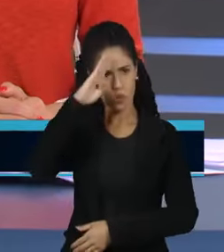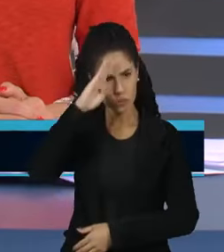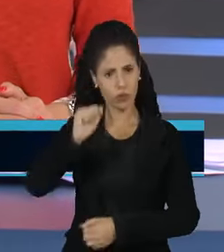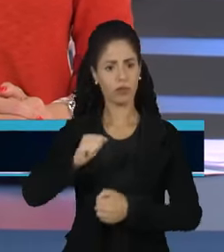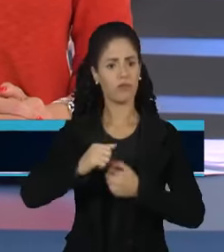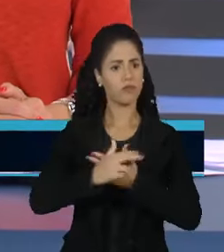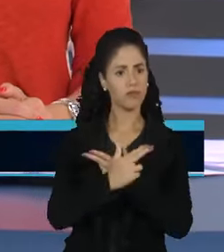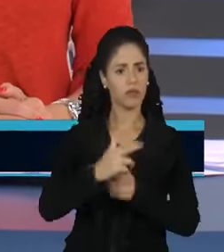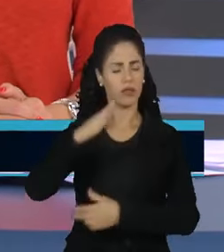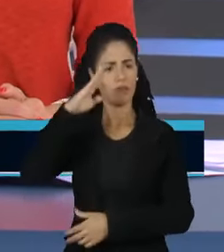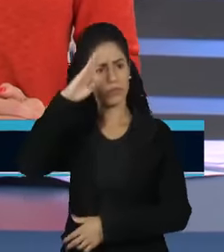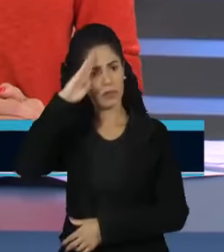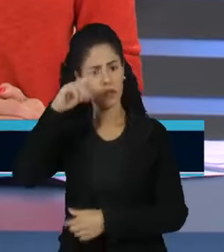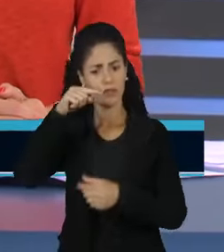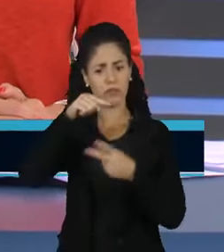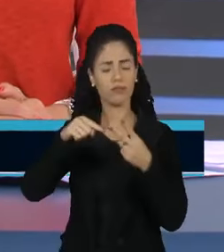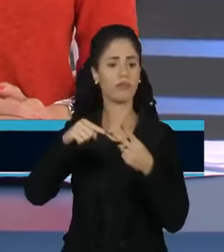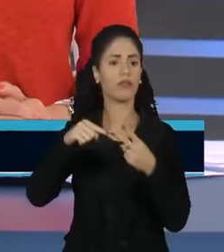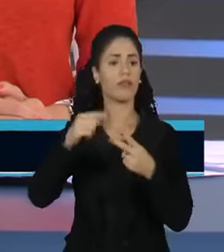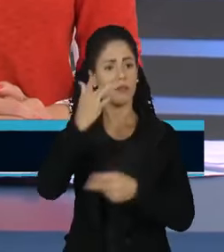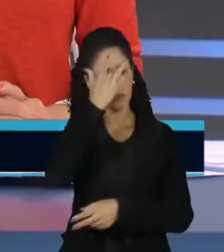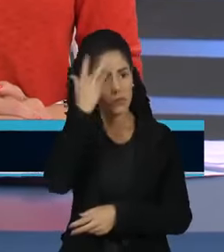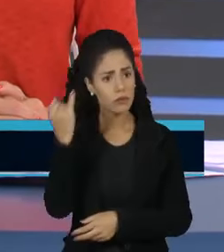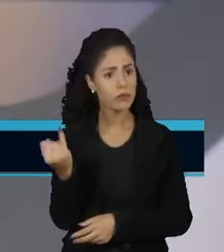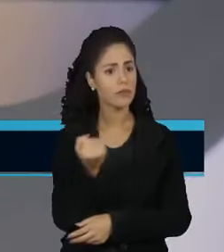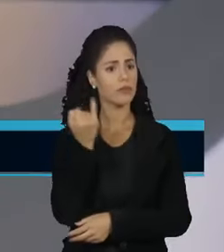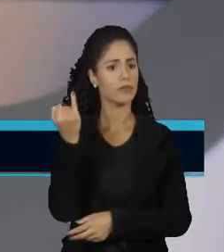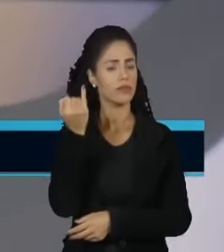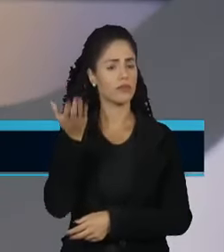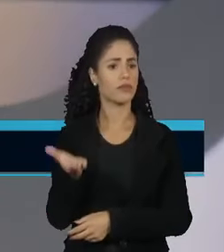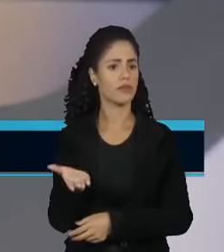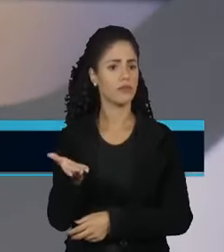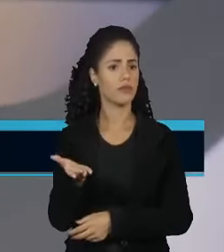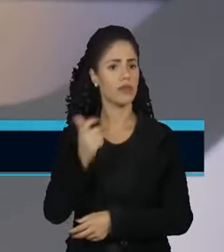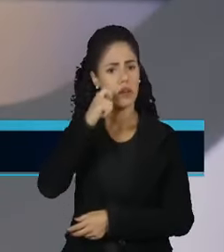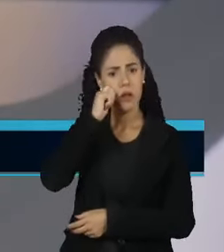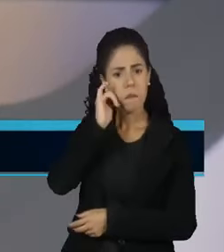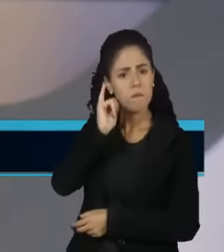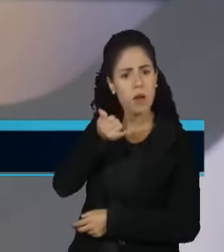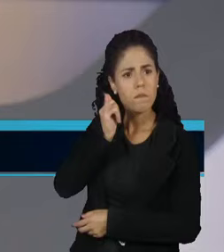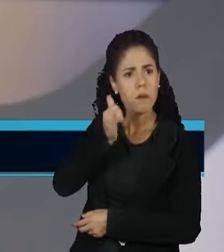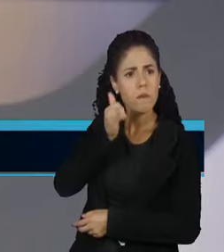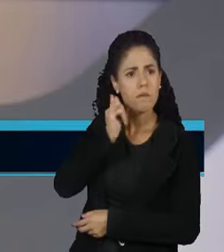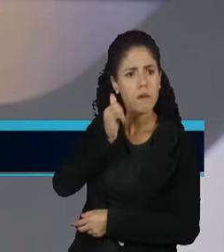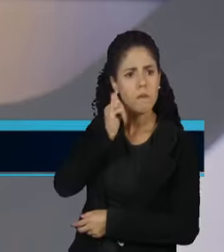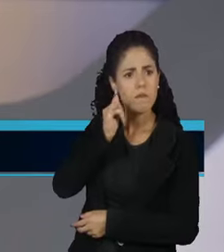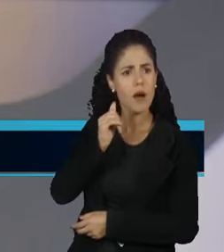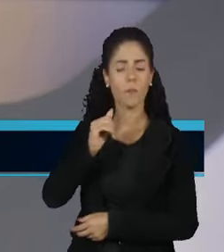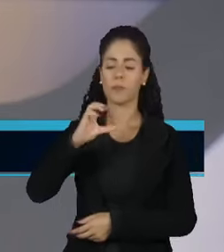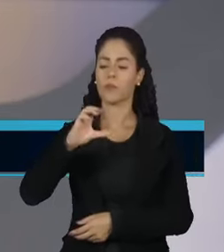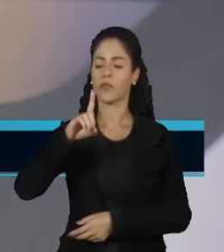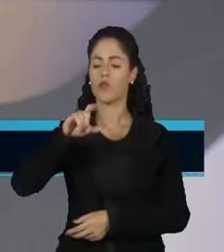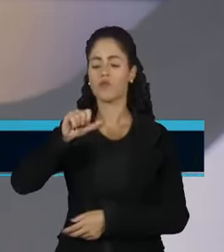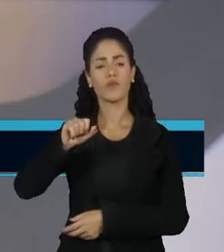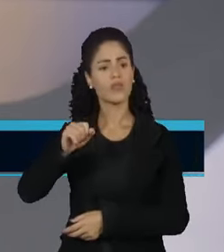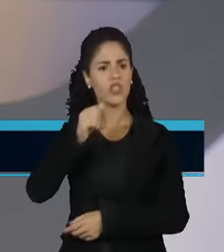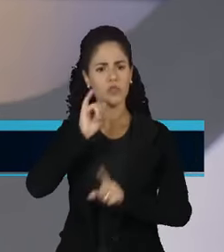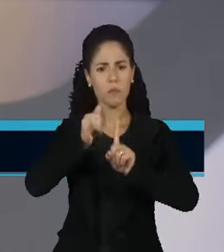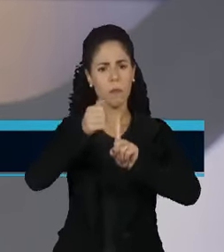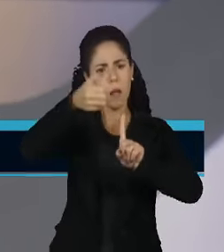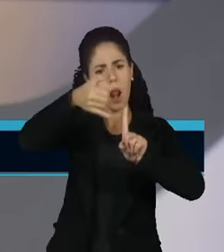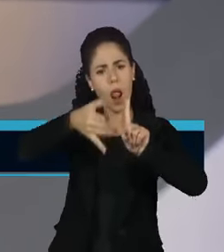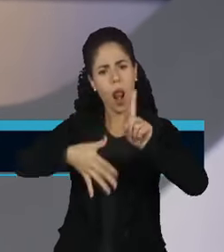Aeronáutica e do Exército. E a partir daí, da delação do tenente-coronel Cid, tudo se